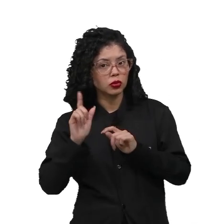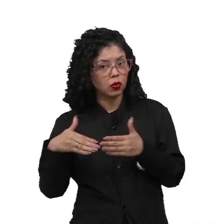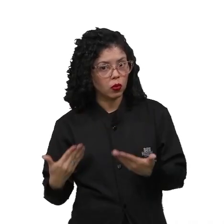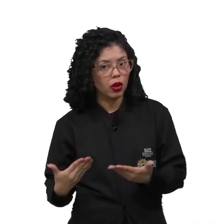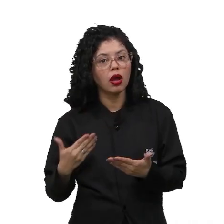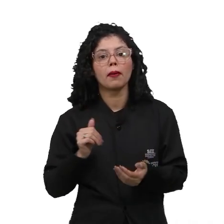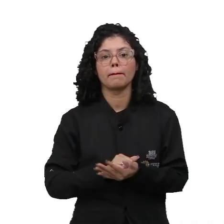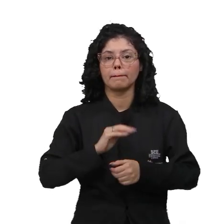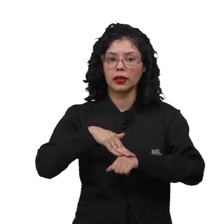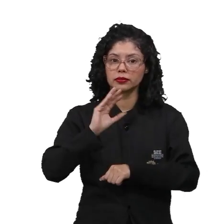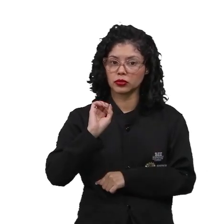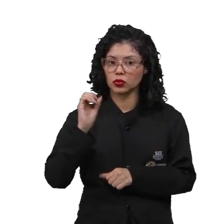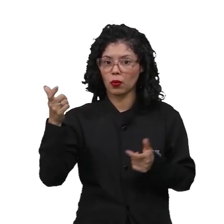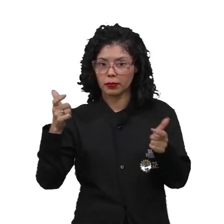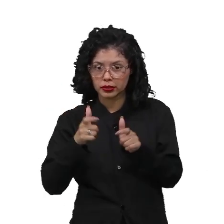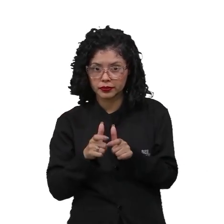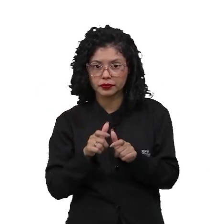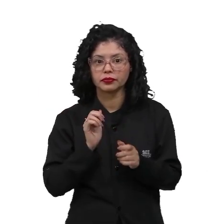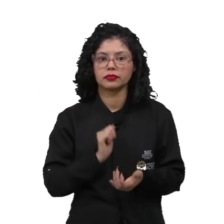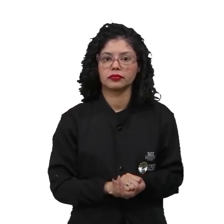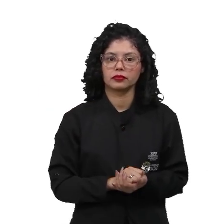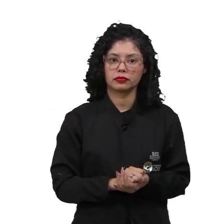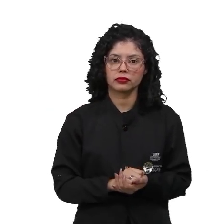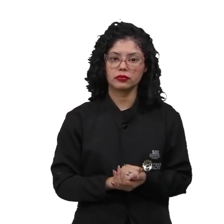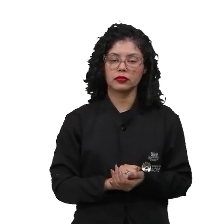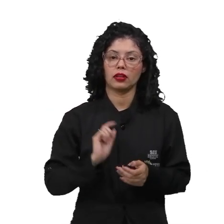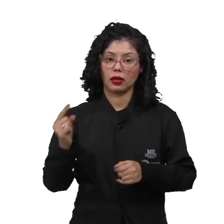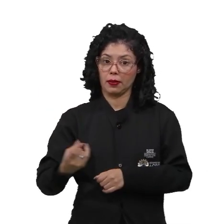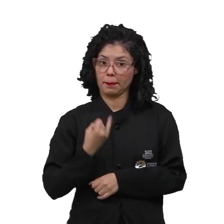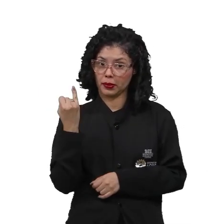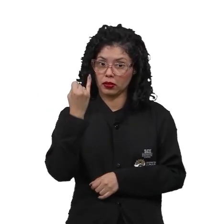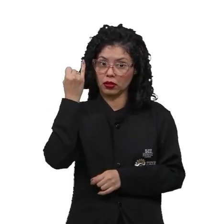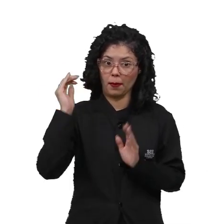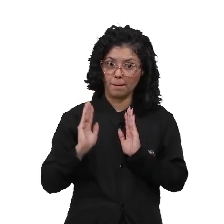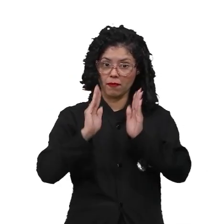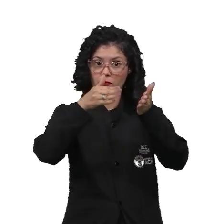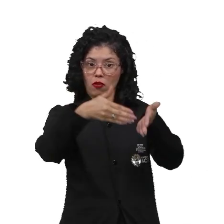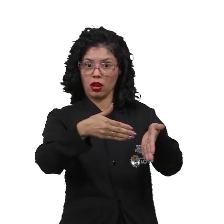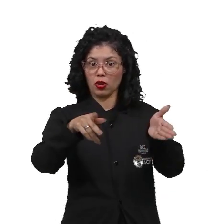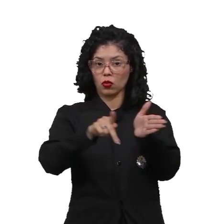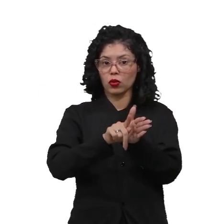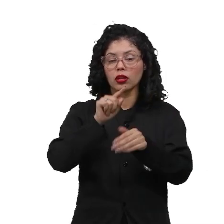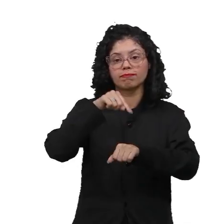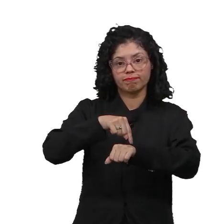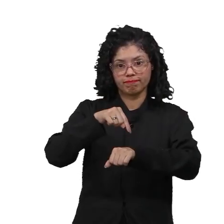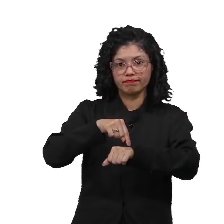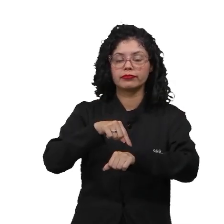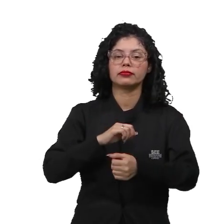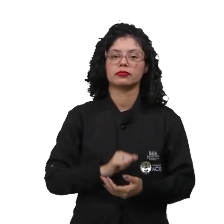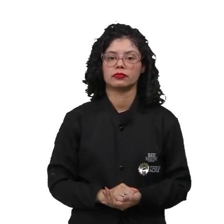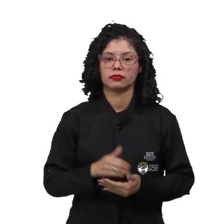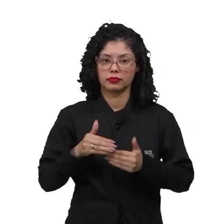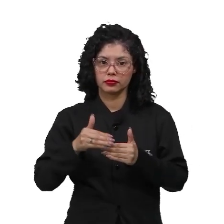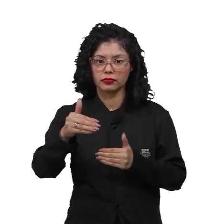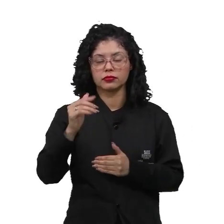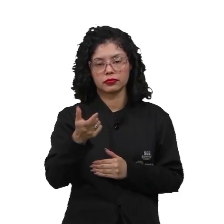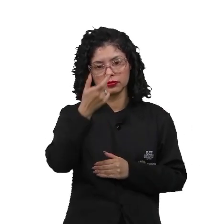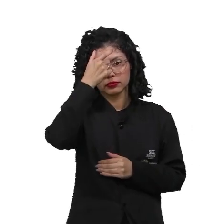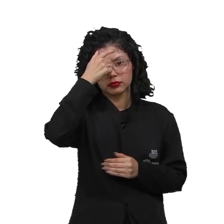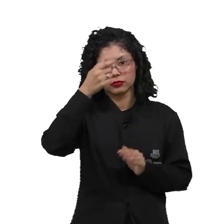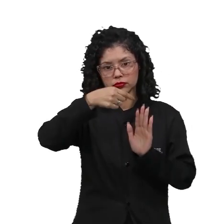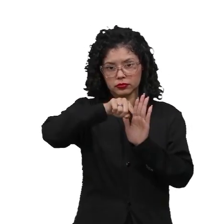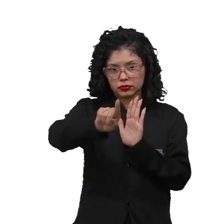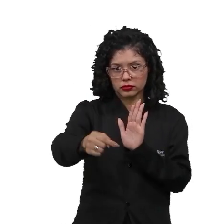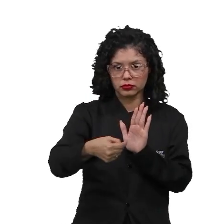patógeno, talvez mais ou menos. Ela é altamente específica e também ela é duradoura. Ela cria ali uma